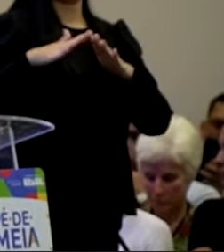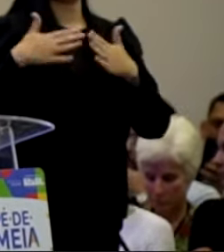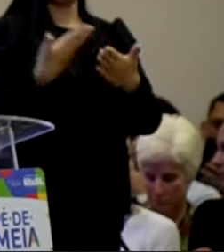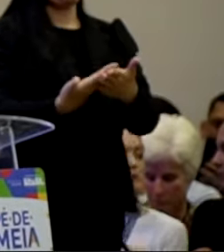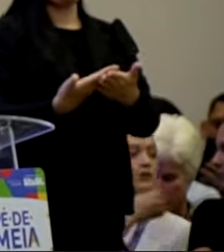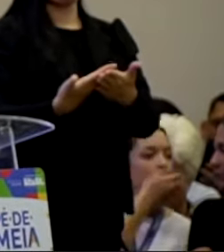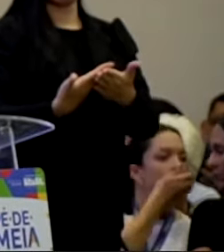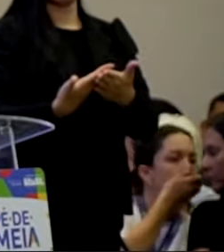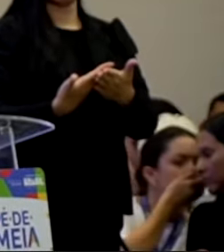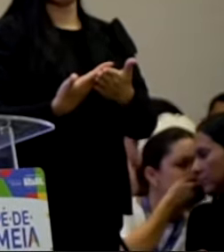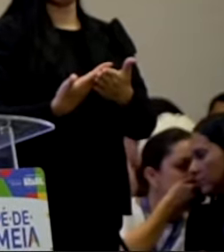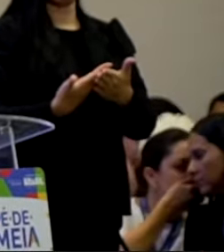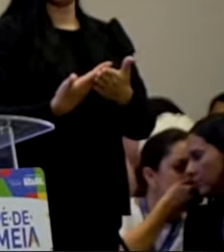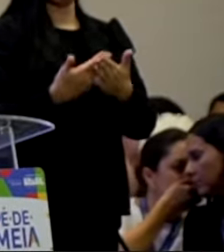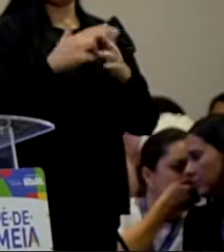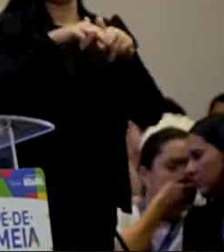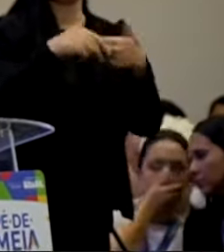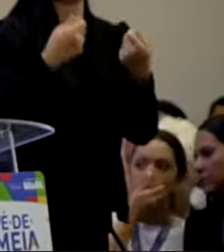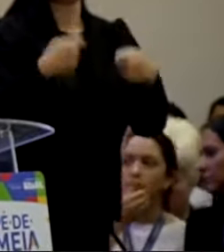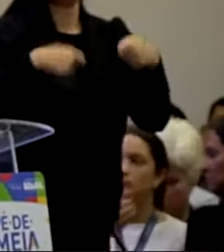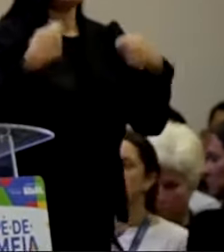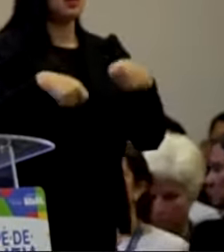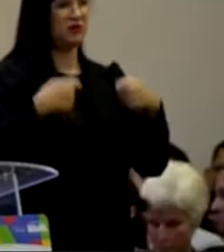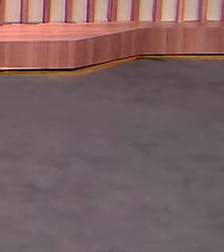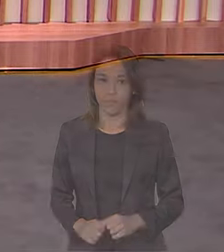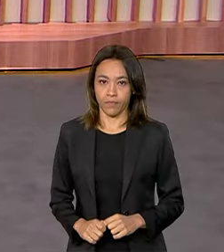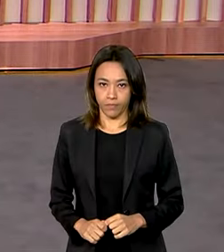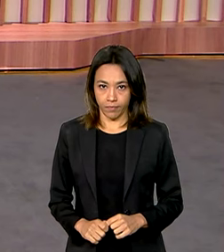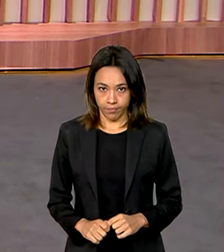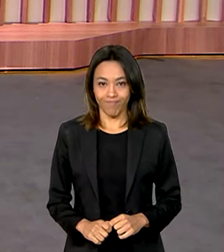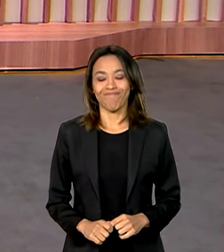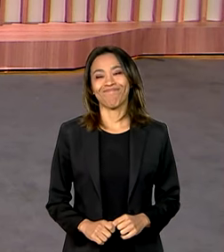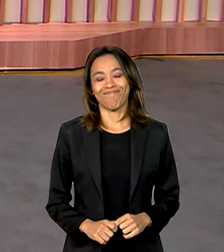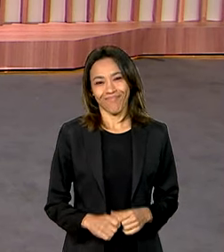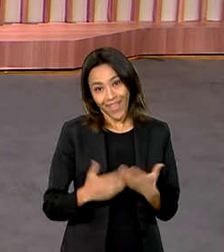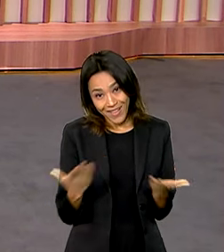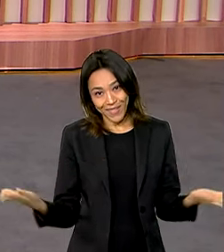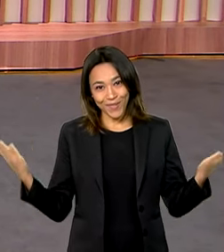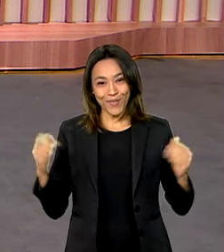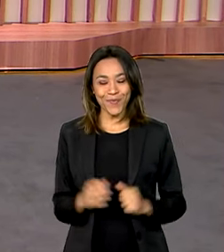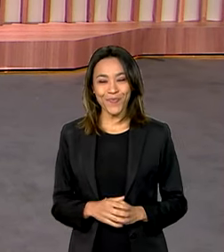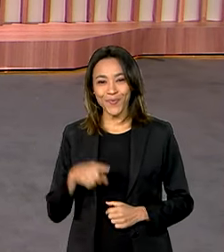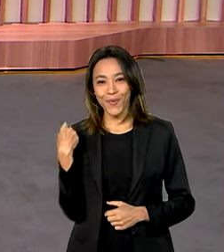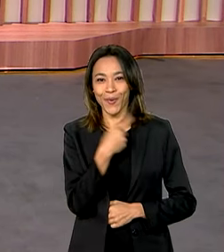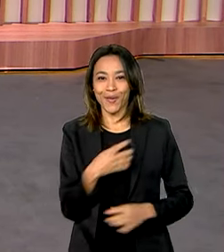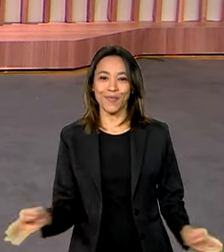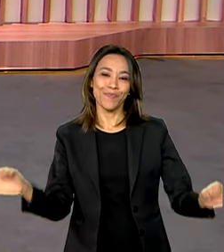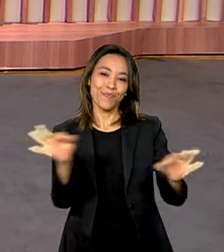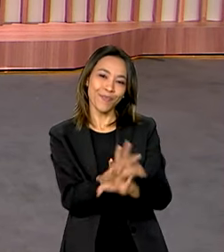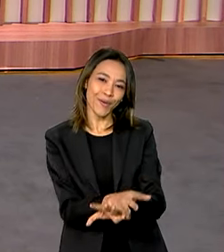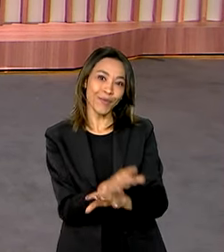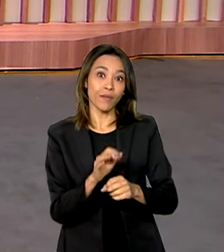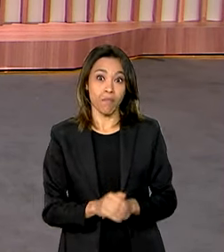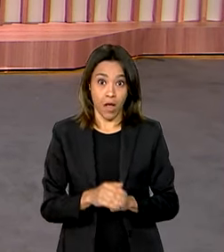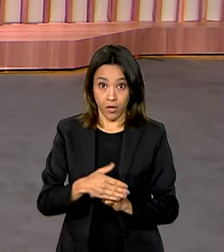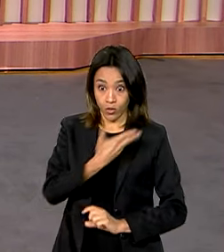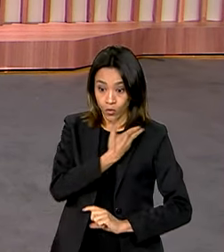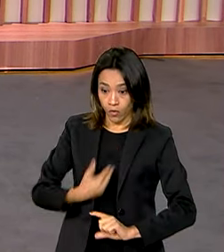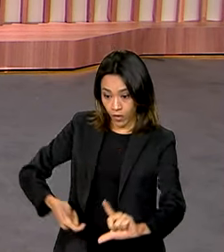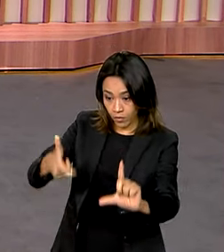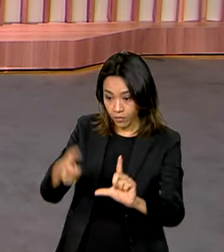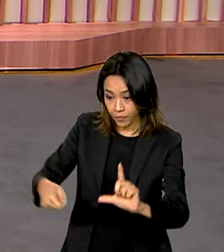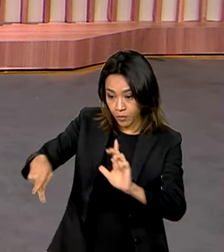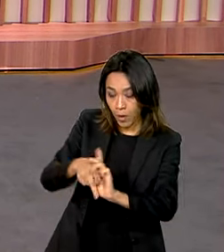pública por questões de necessidade. É isso, o Brasil em Dia fica por aqui, mas o canal GOV